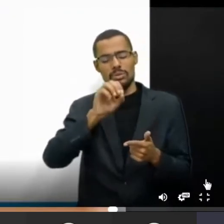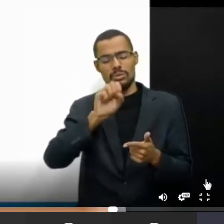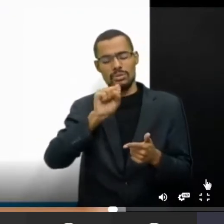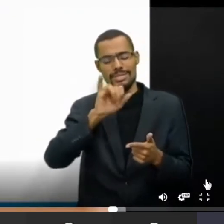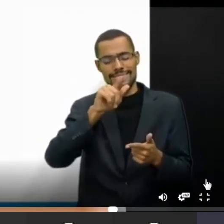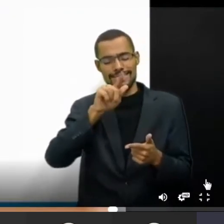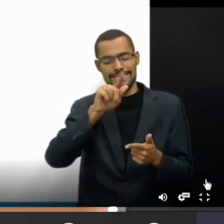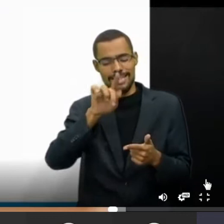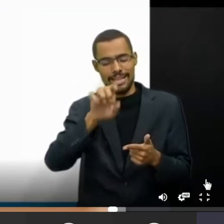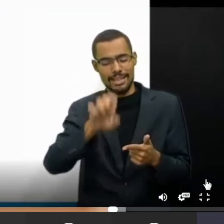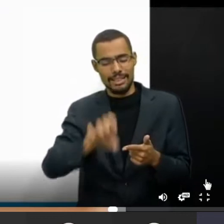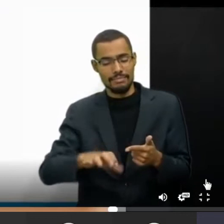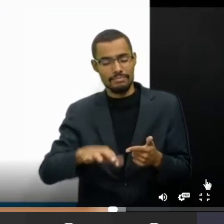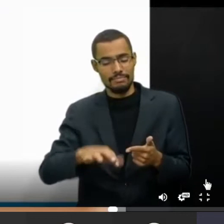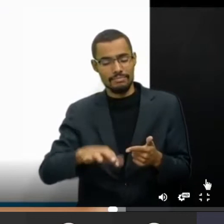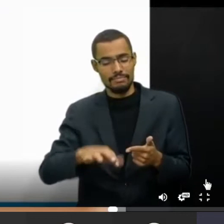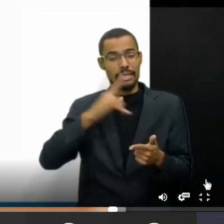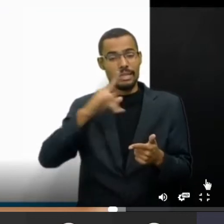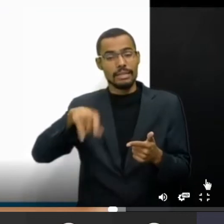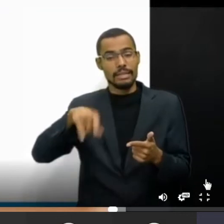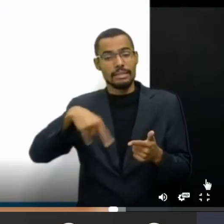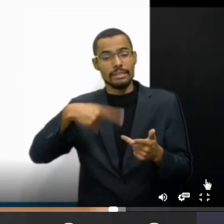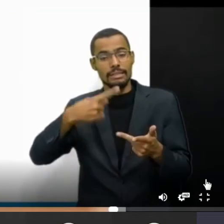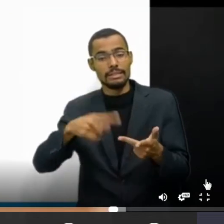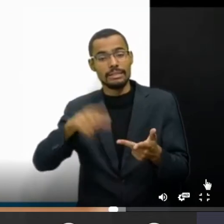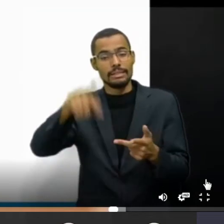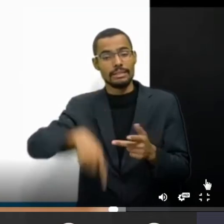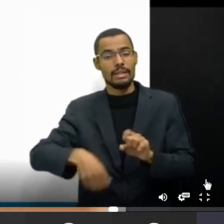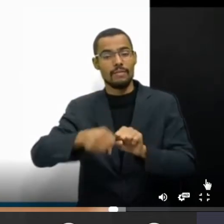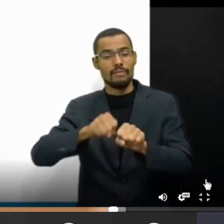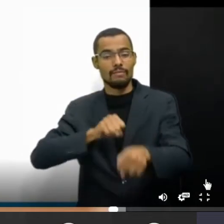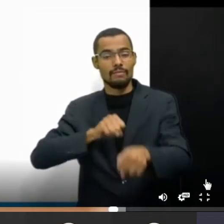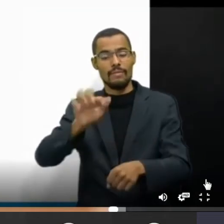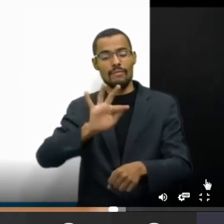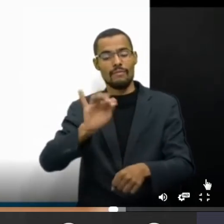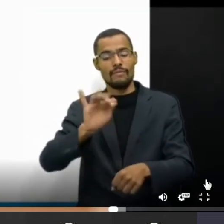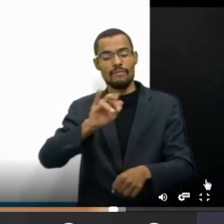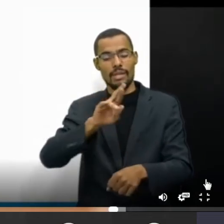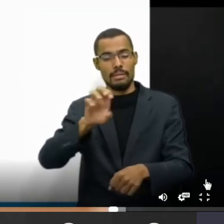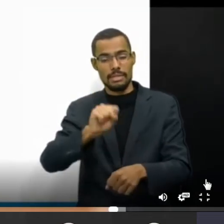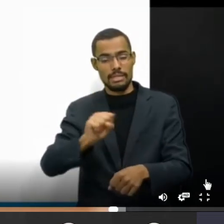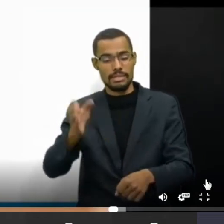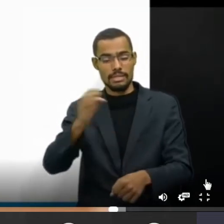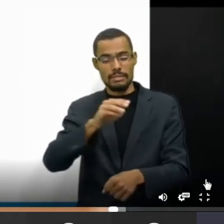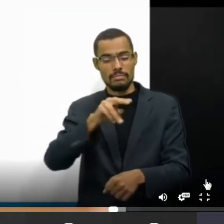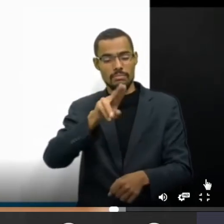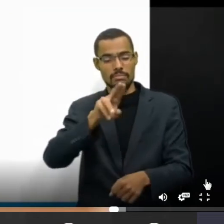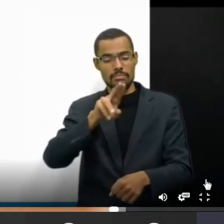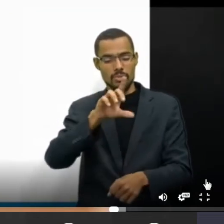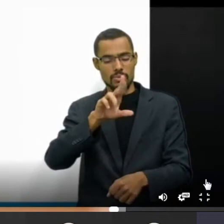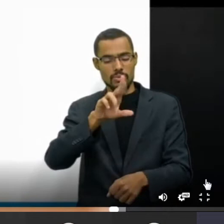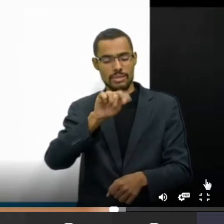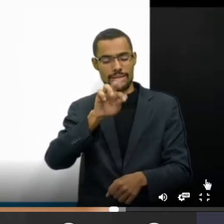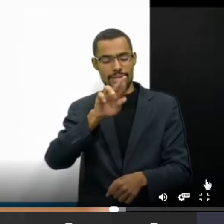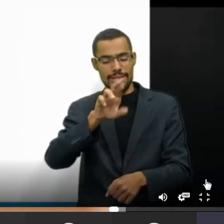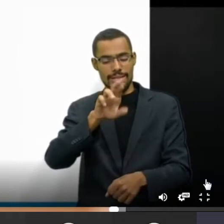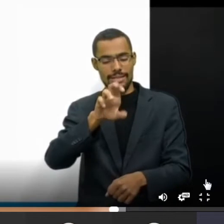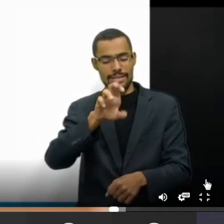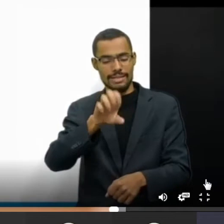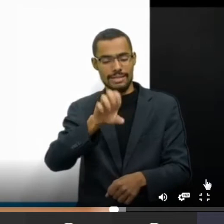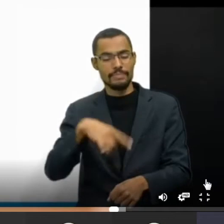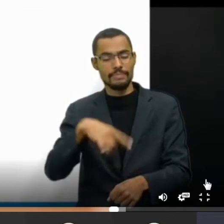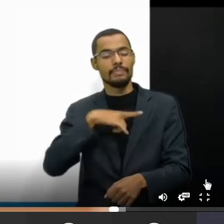pregas gástricas, e eu tenho, então, a formação das fibras musculares, né? A constituição de fibras